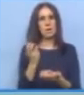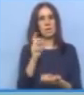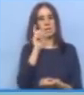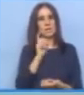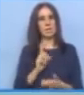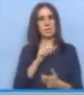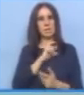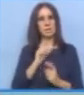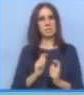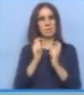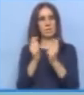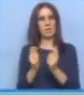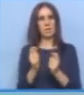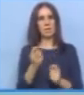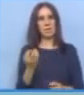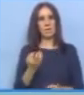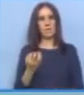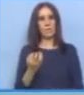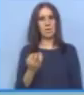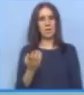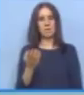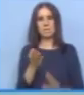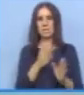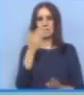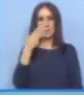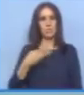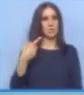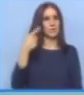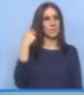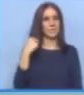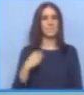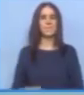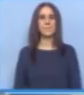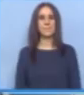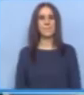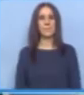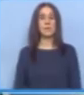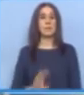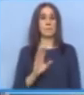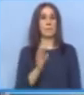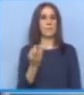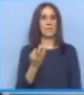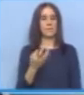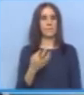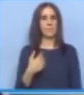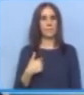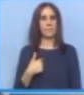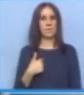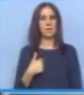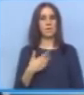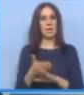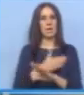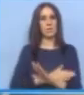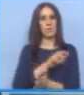dia da sua ordenação sacerdotal, que foi há cerca de 3 semanas. Bem, o facto de ter ido antes para